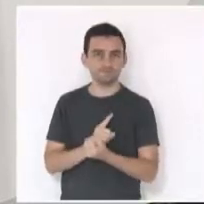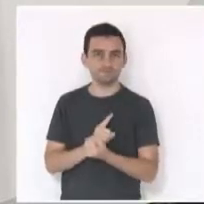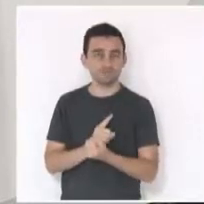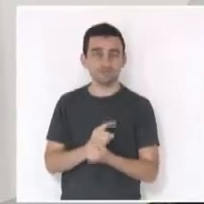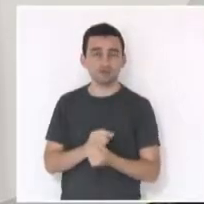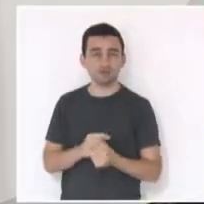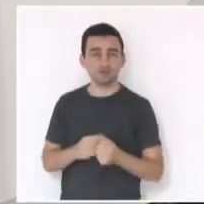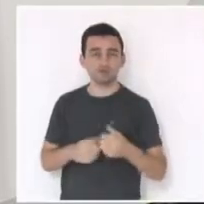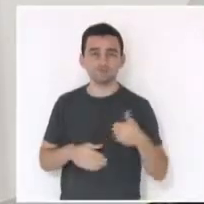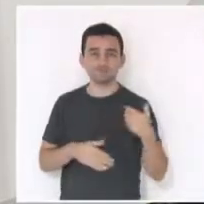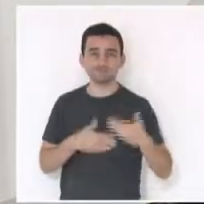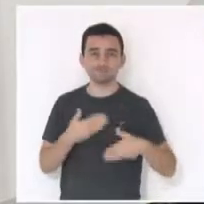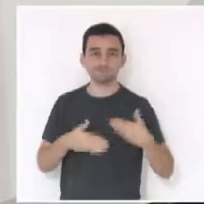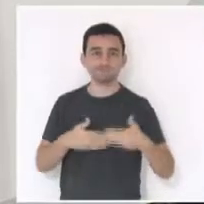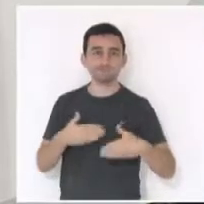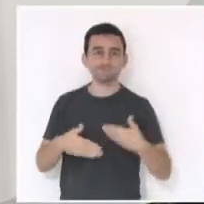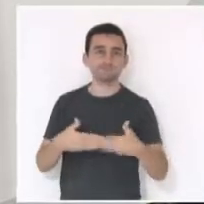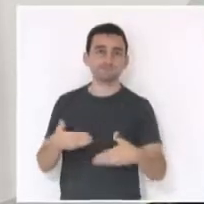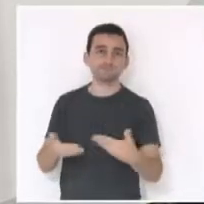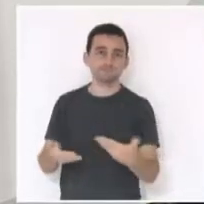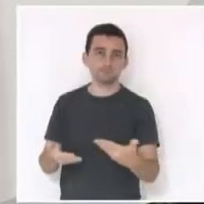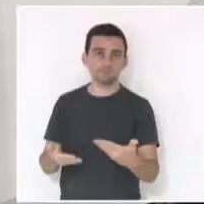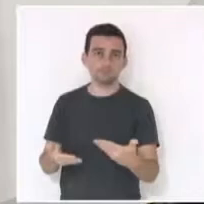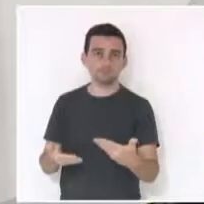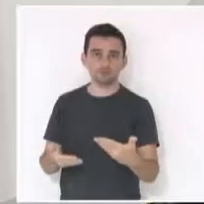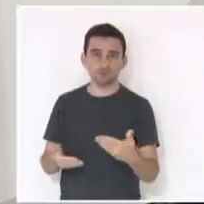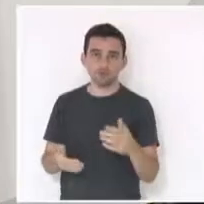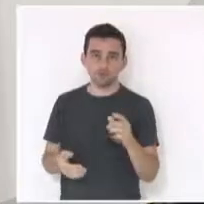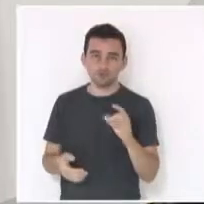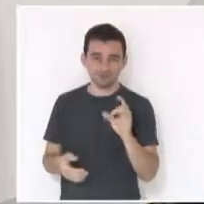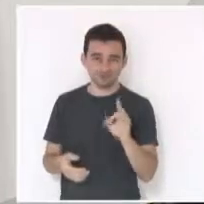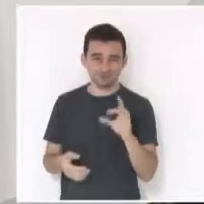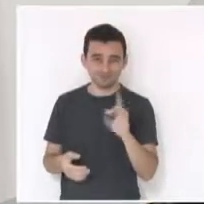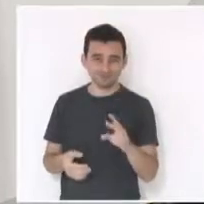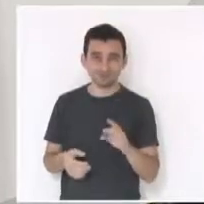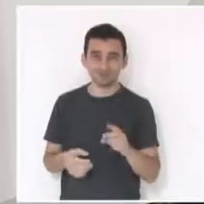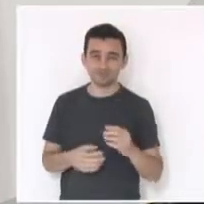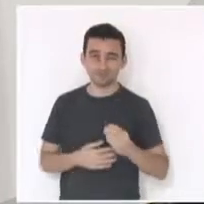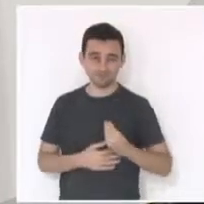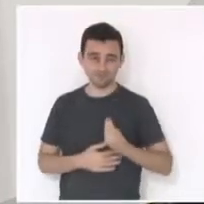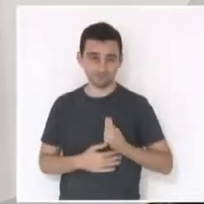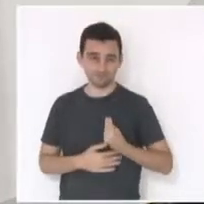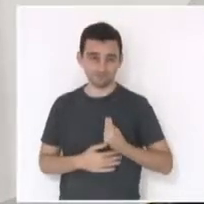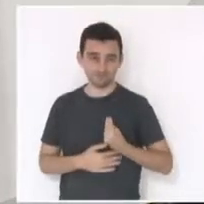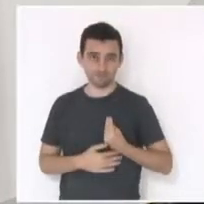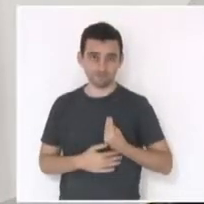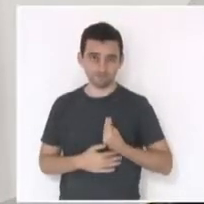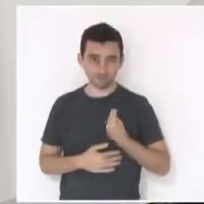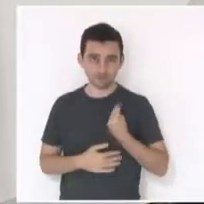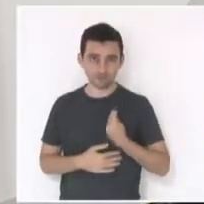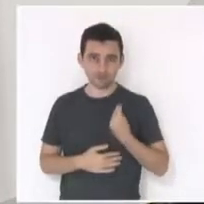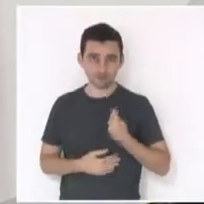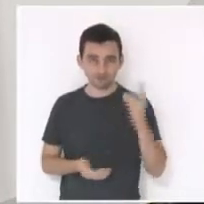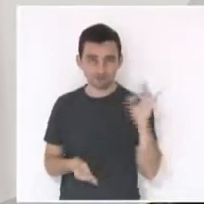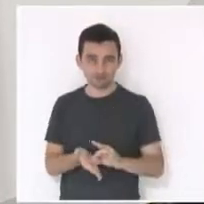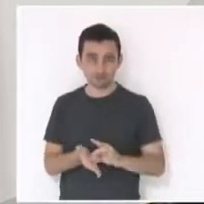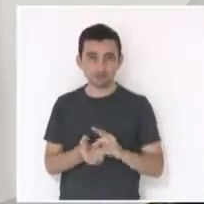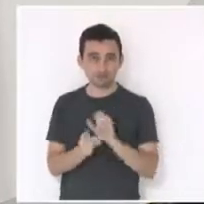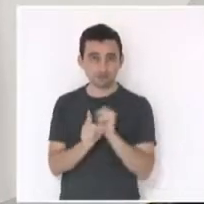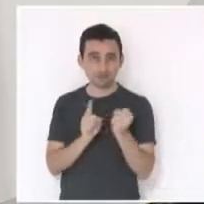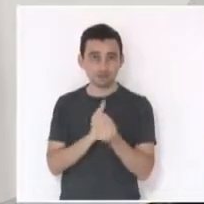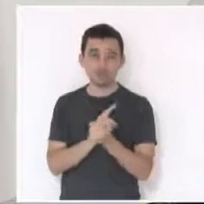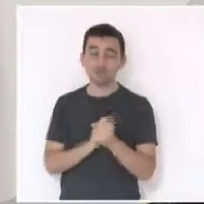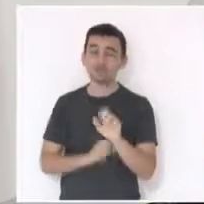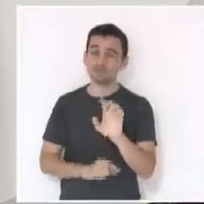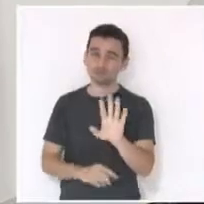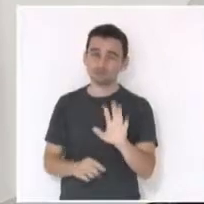avançam não só na vida real da nossa sociedade mas